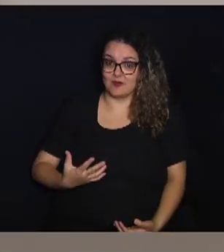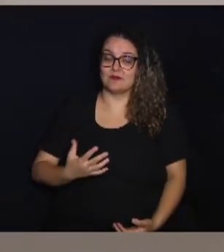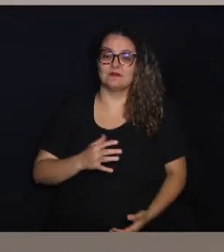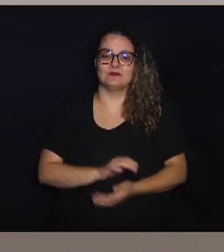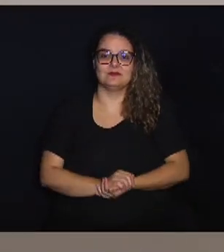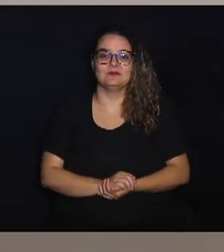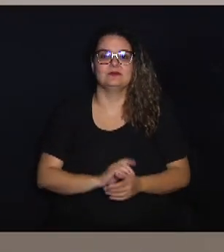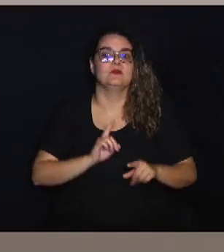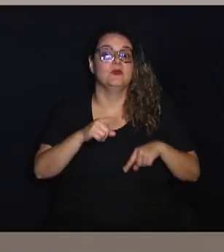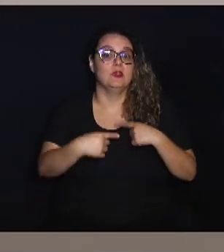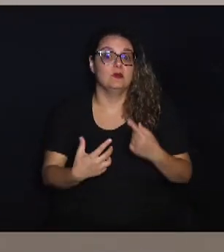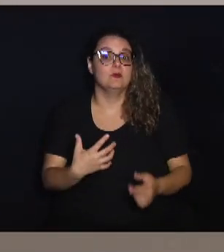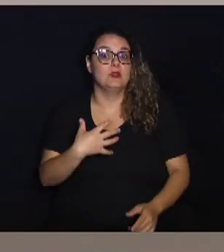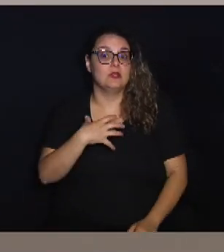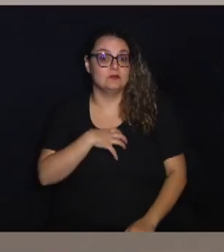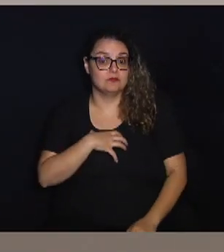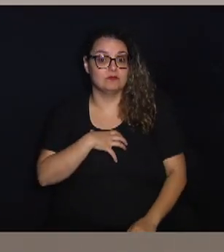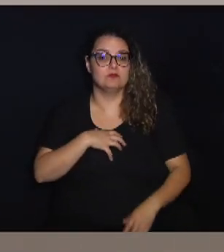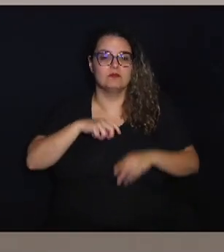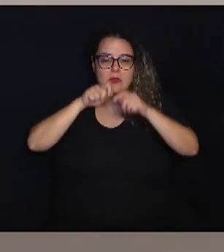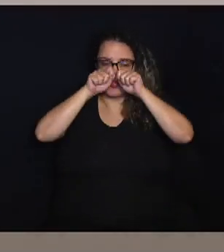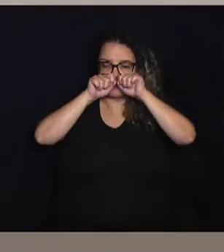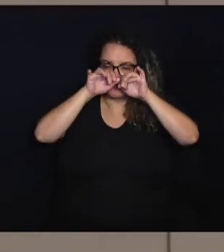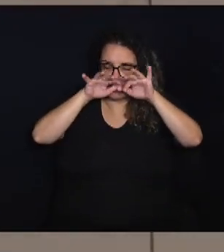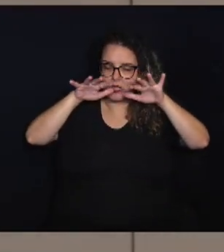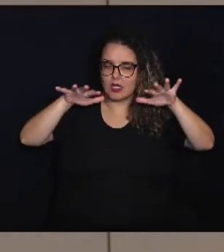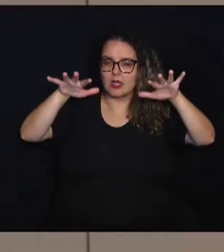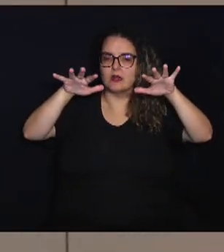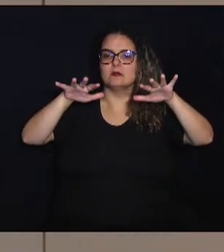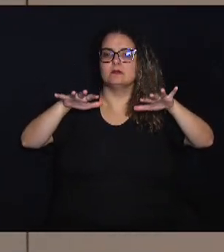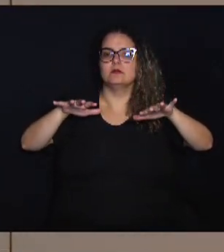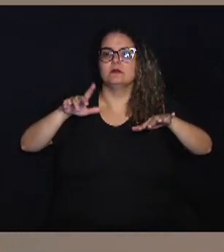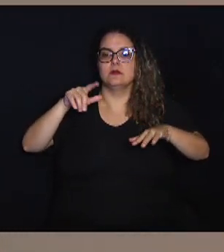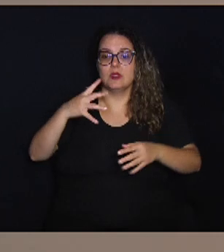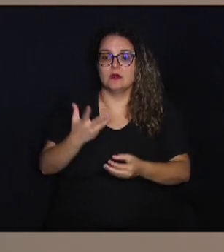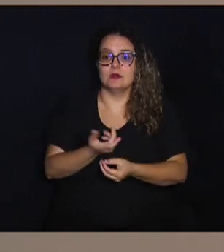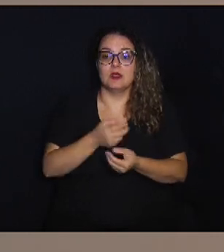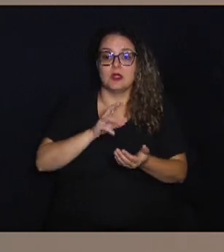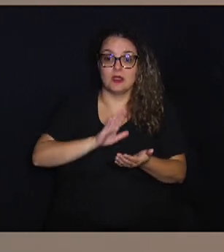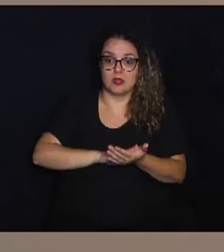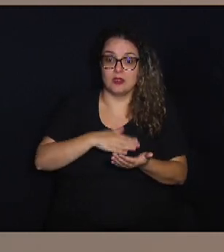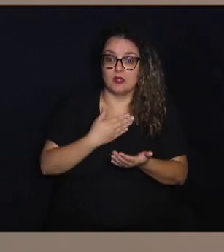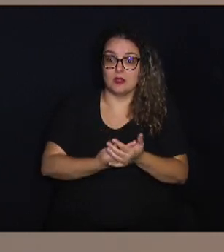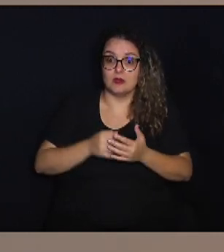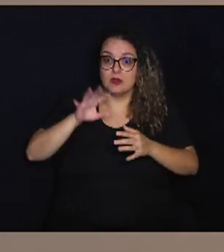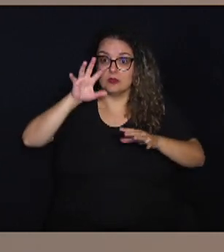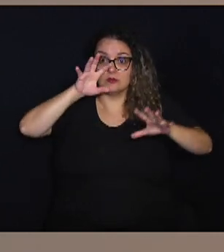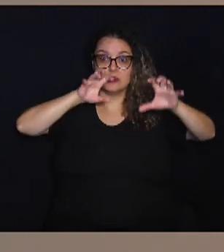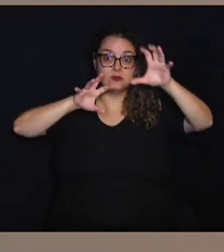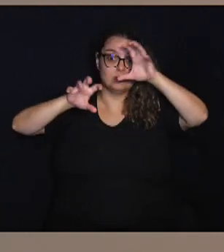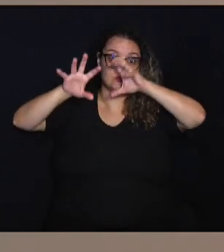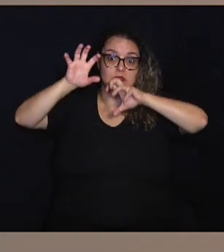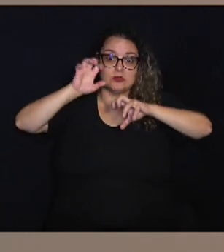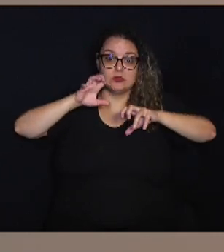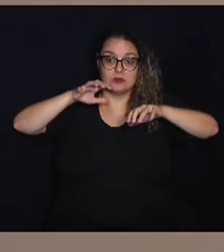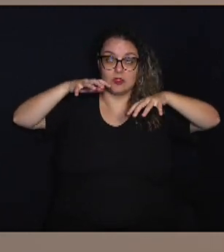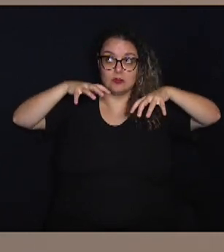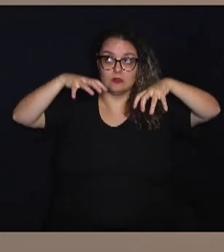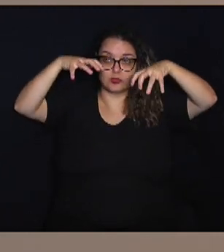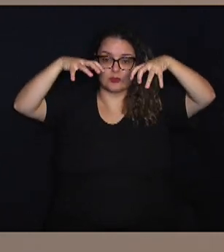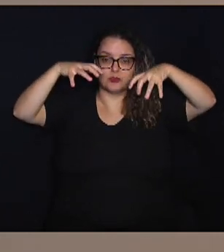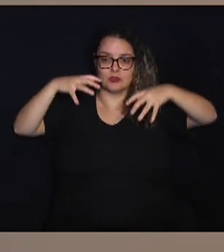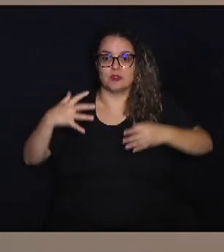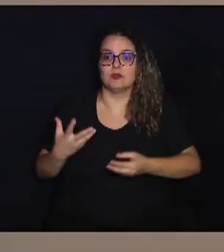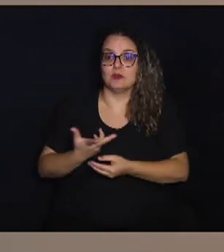Outra forma que saiu do abstrato e se transformou em arte foi a interpretação das nuvens através da obra suspensa do